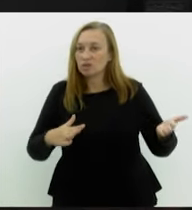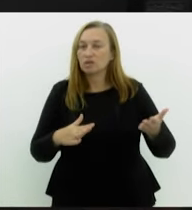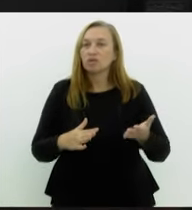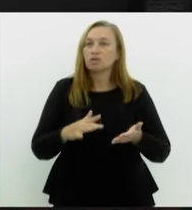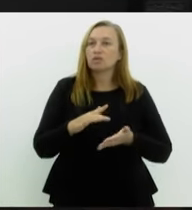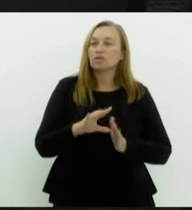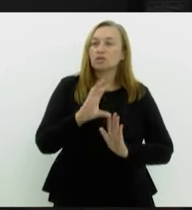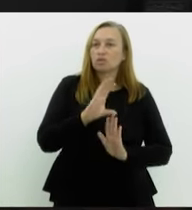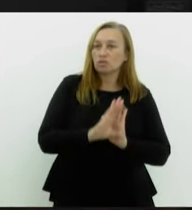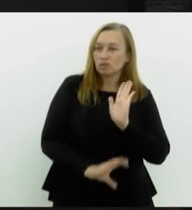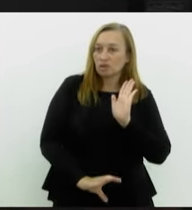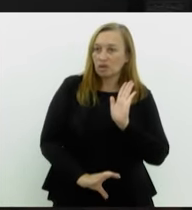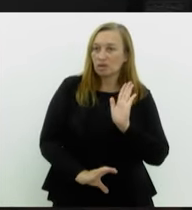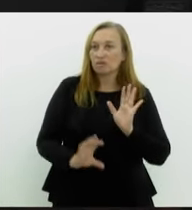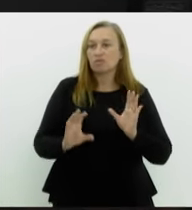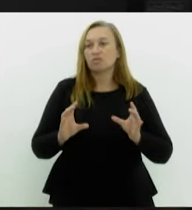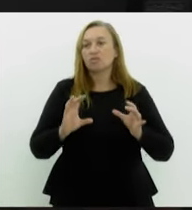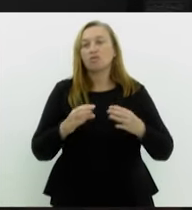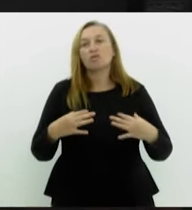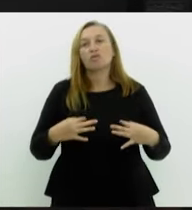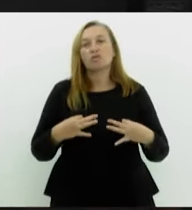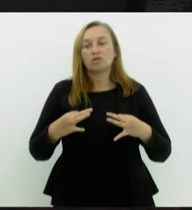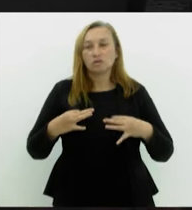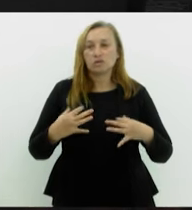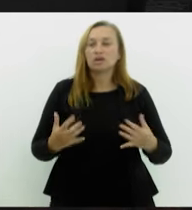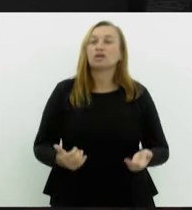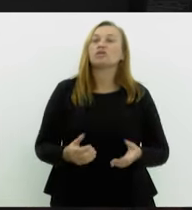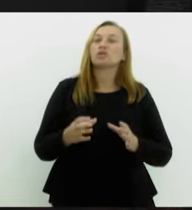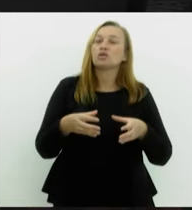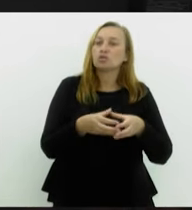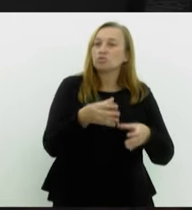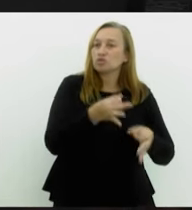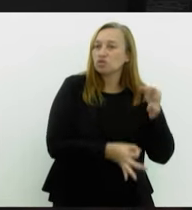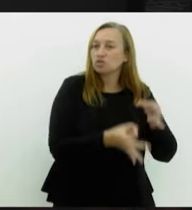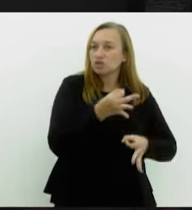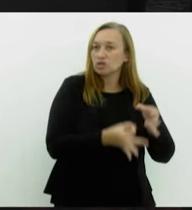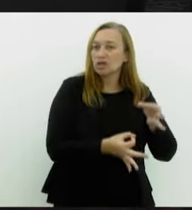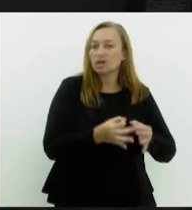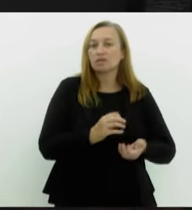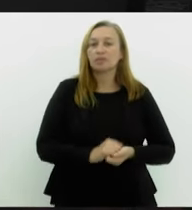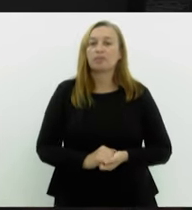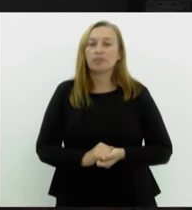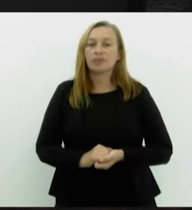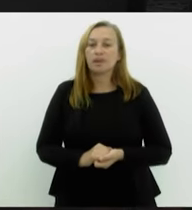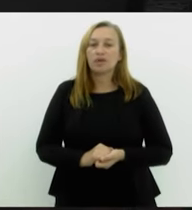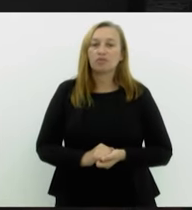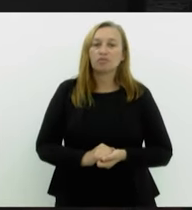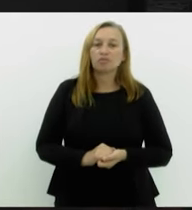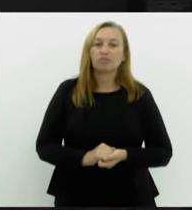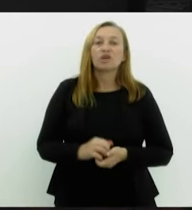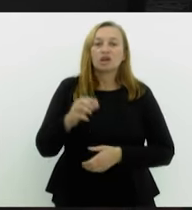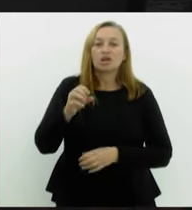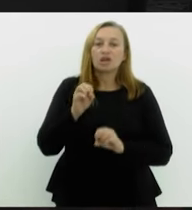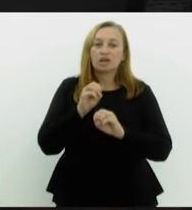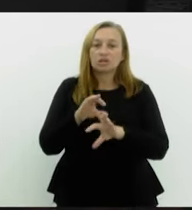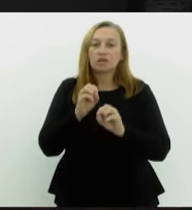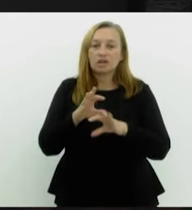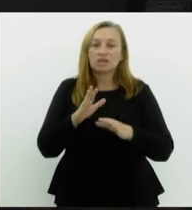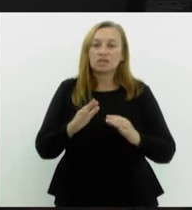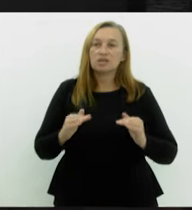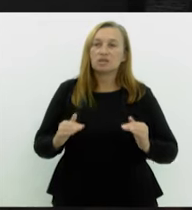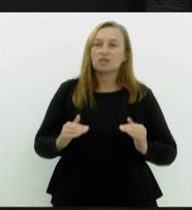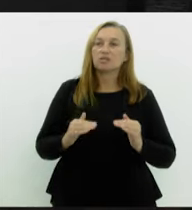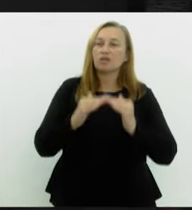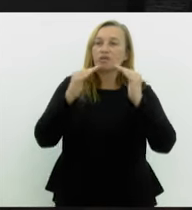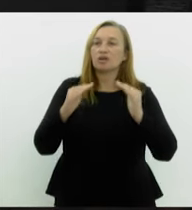extracurriculares voluntárias. Pareceres das comissões Constituição e Justiça pela juridicidade, de educação favorável com